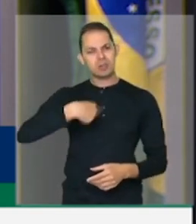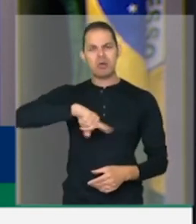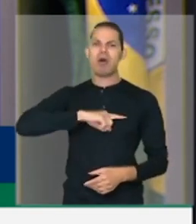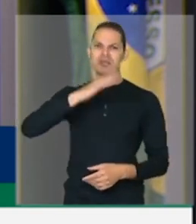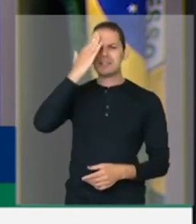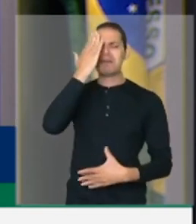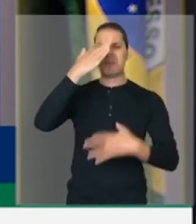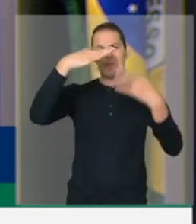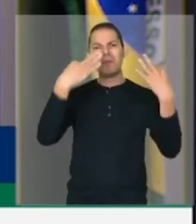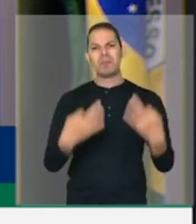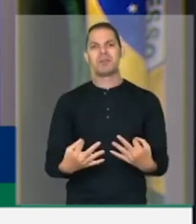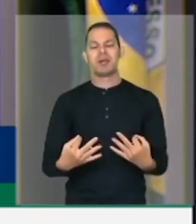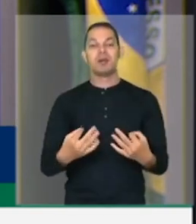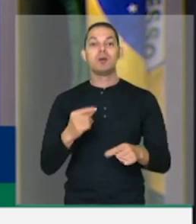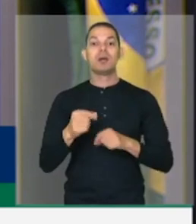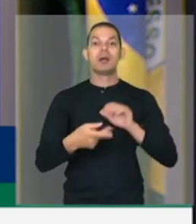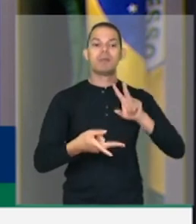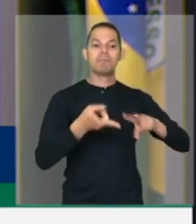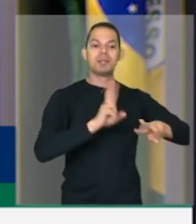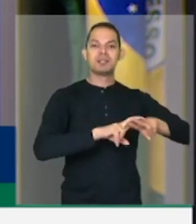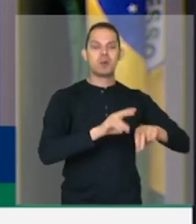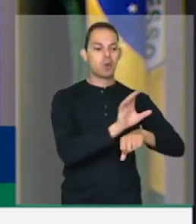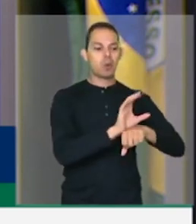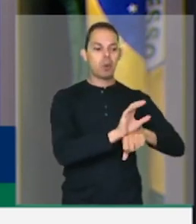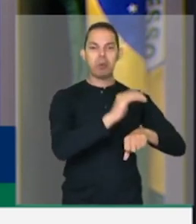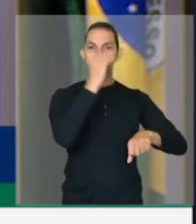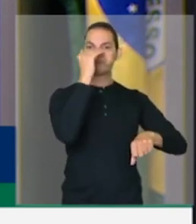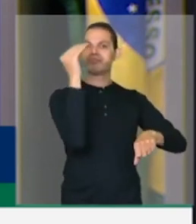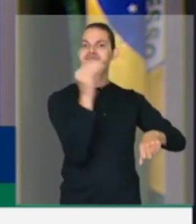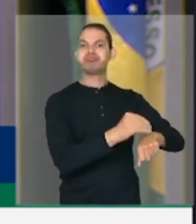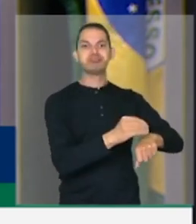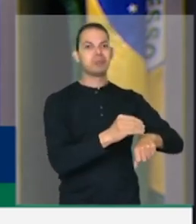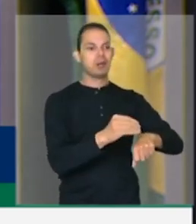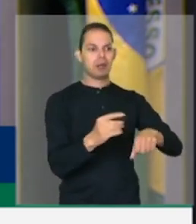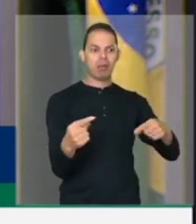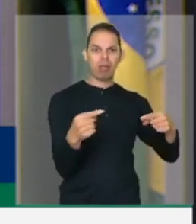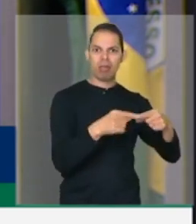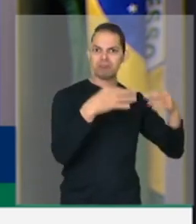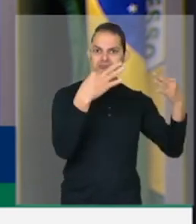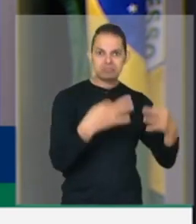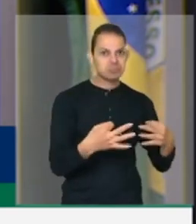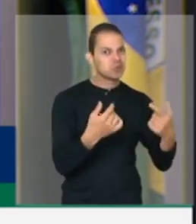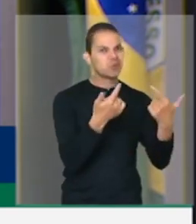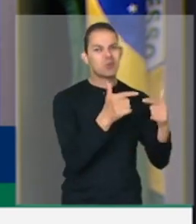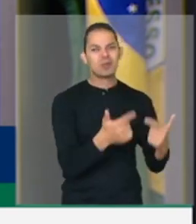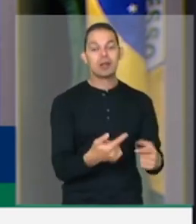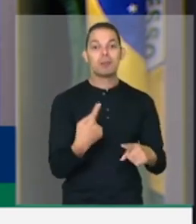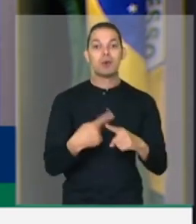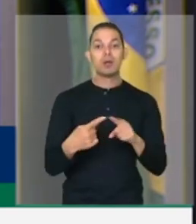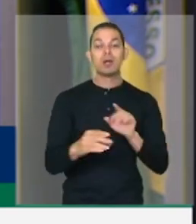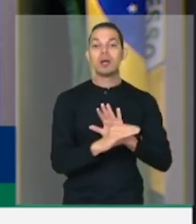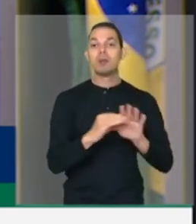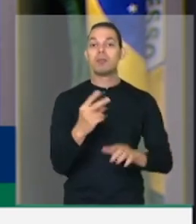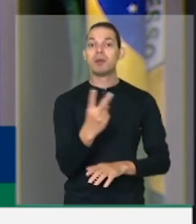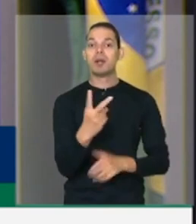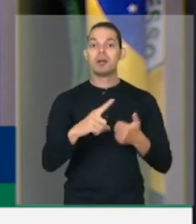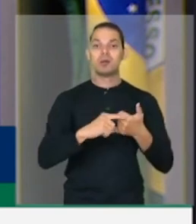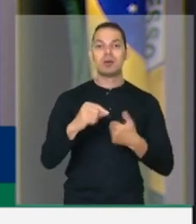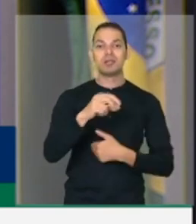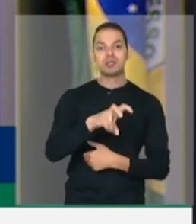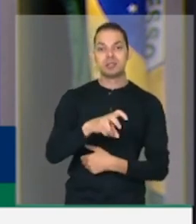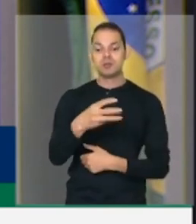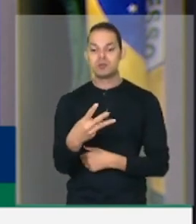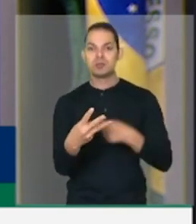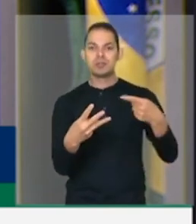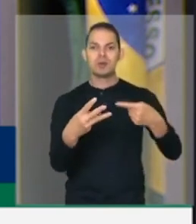que a prisão é incondicional a prisão condicional porque o parágrafo segundo do artigo